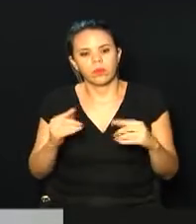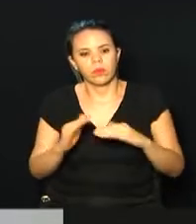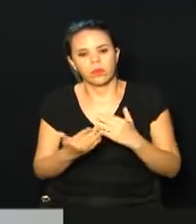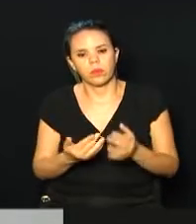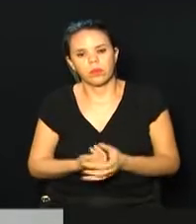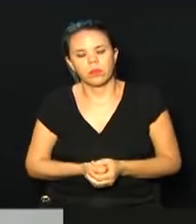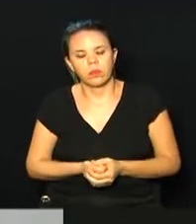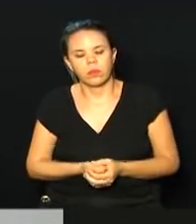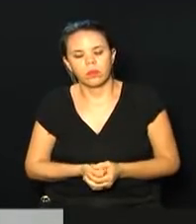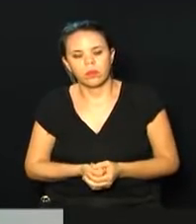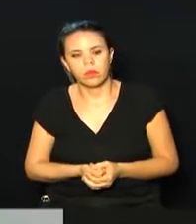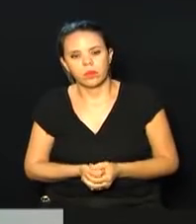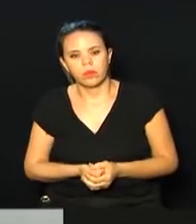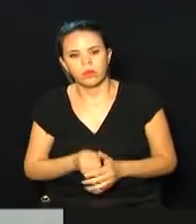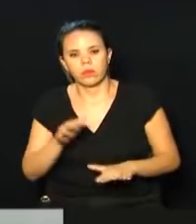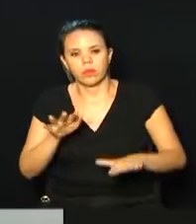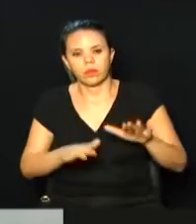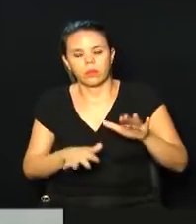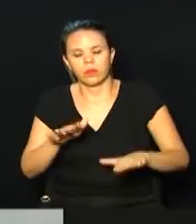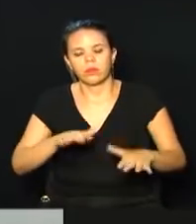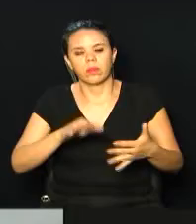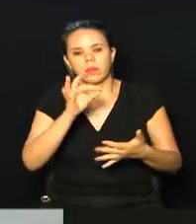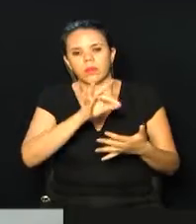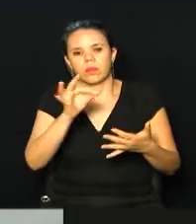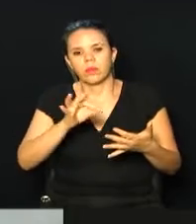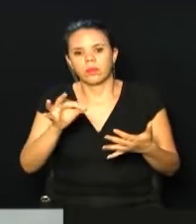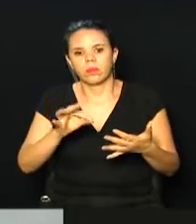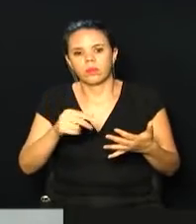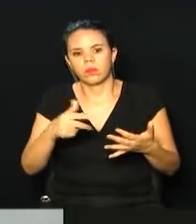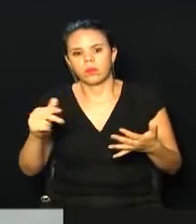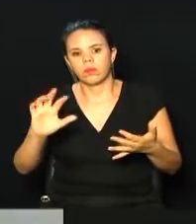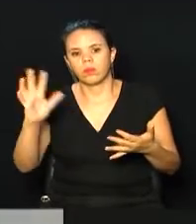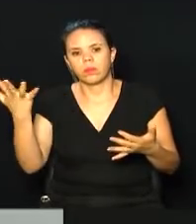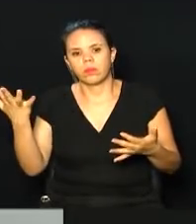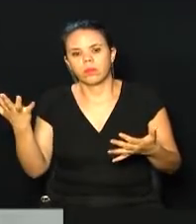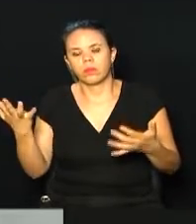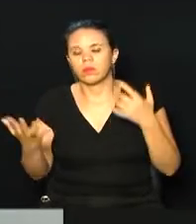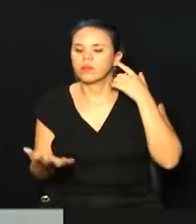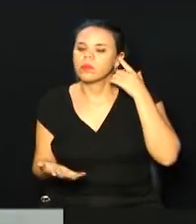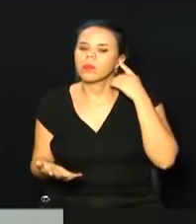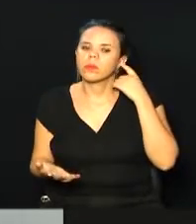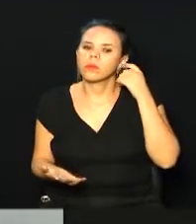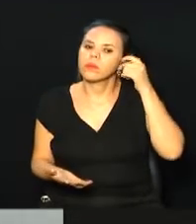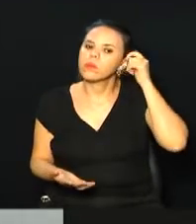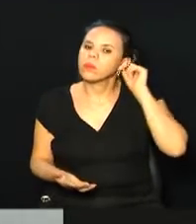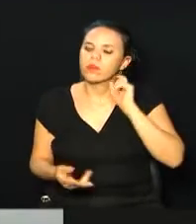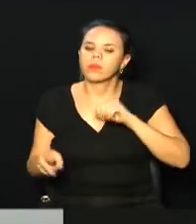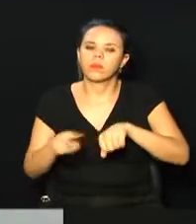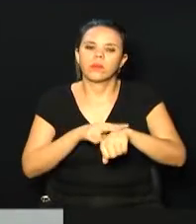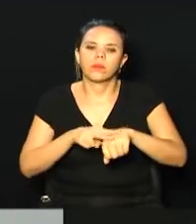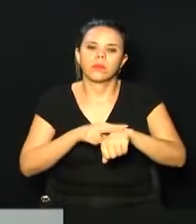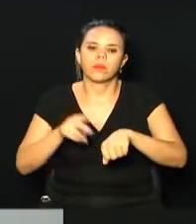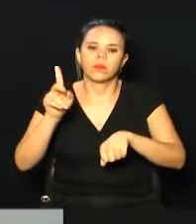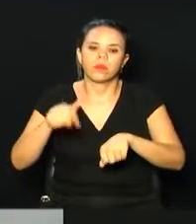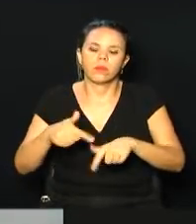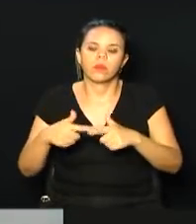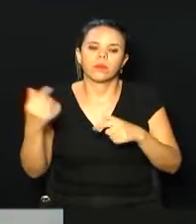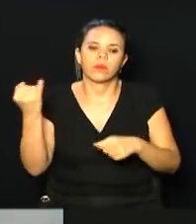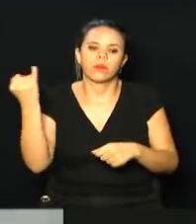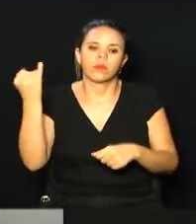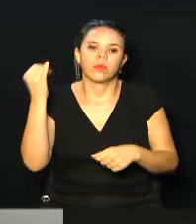ela depende de vários fatores, né? A questão do verde é um fator